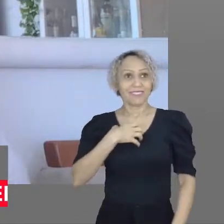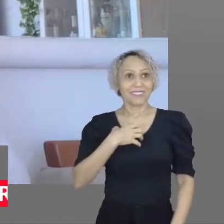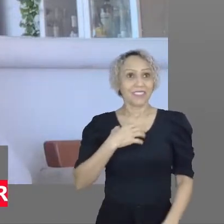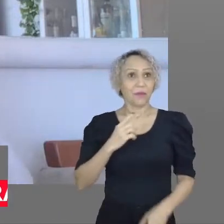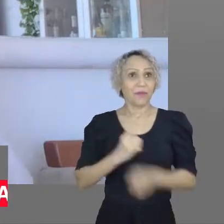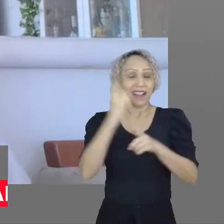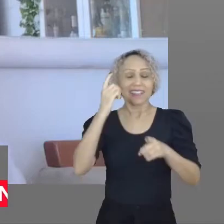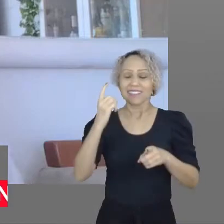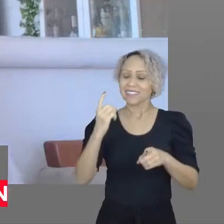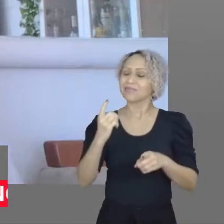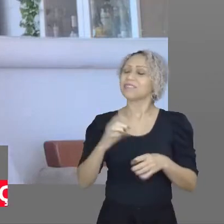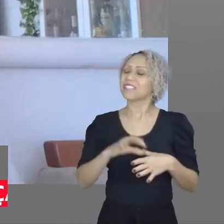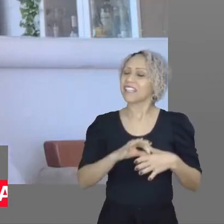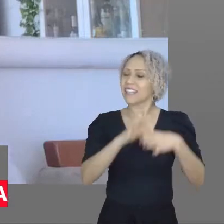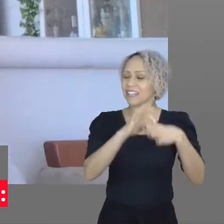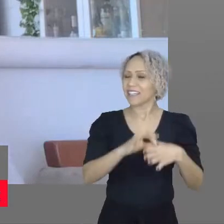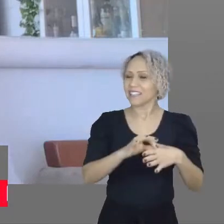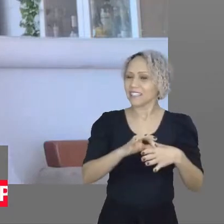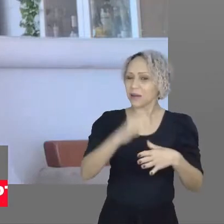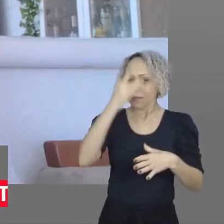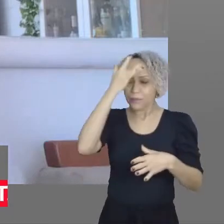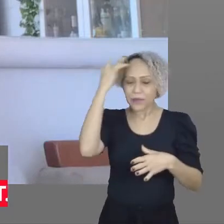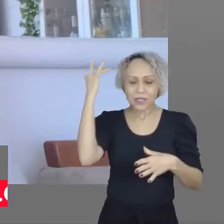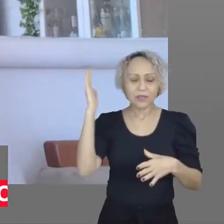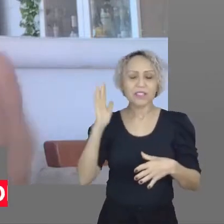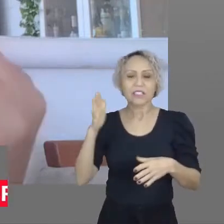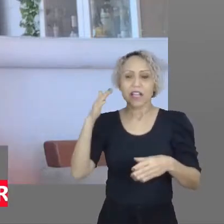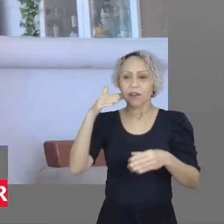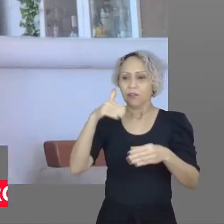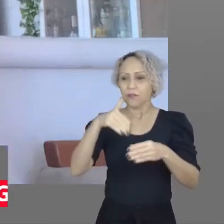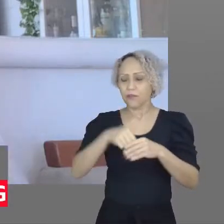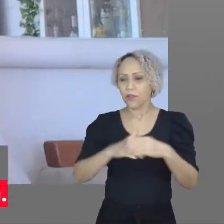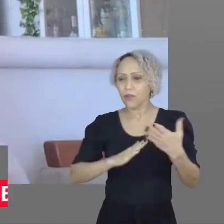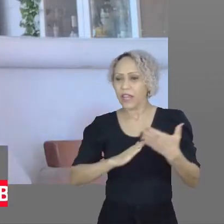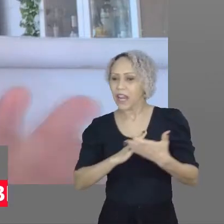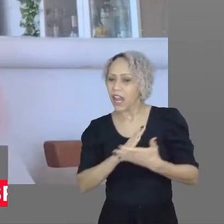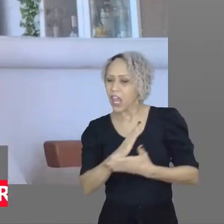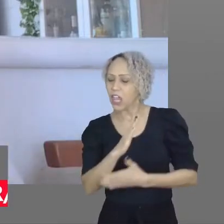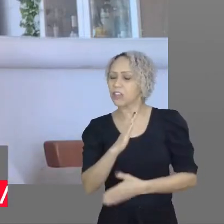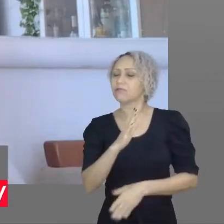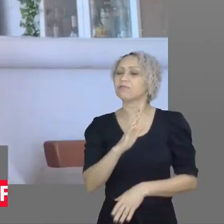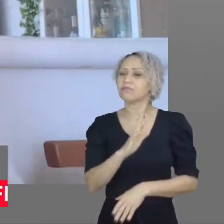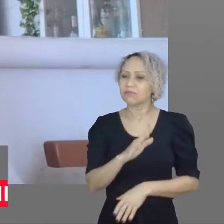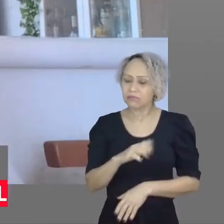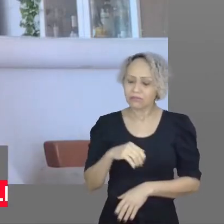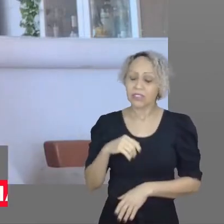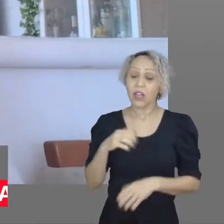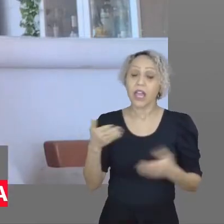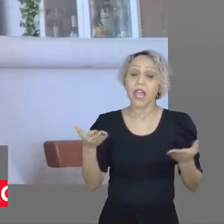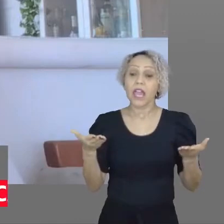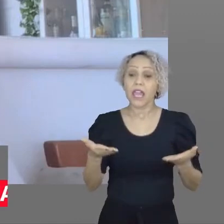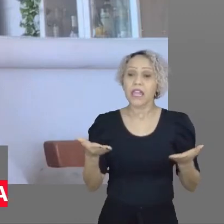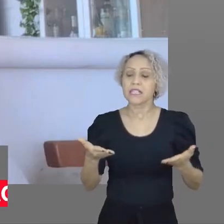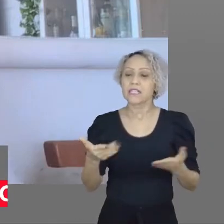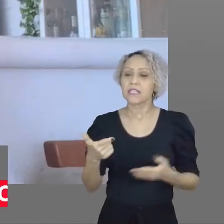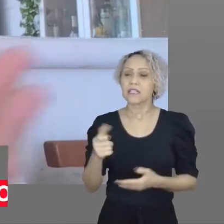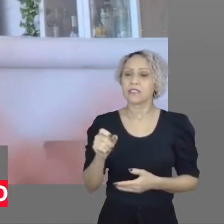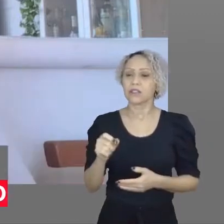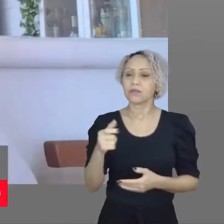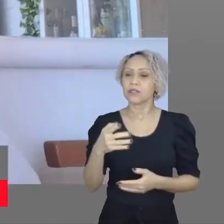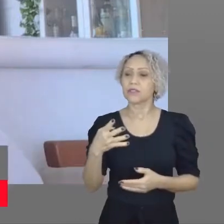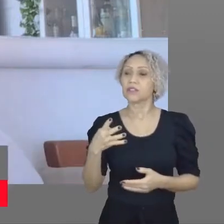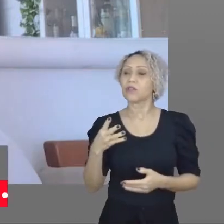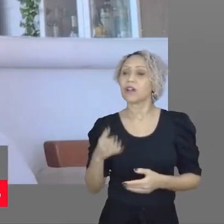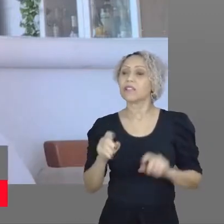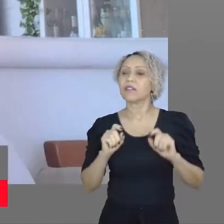que foram eleitas. Então a gente tem essa, inclusive o grande bacana desse ano é a gente dar